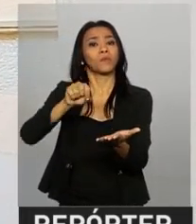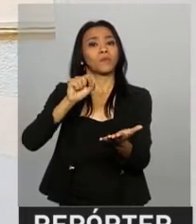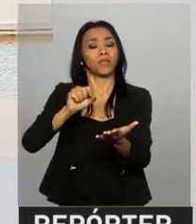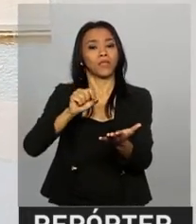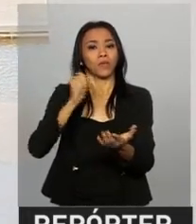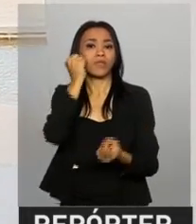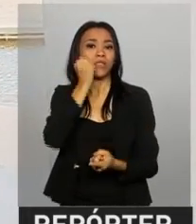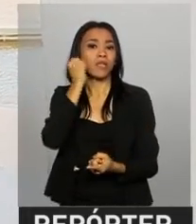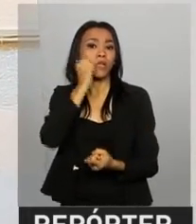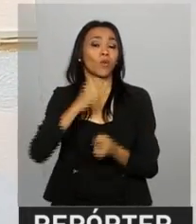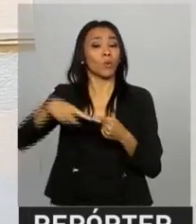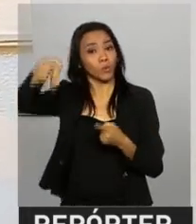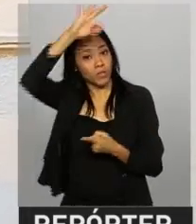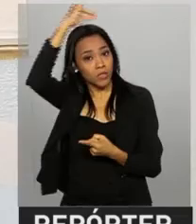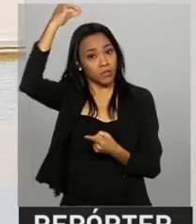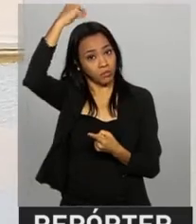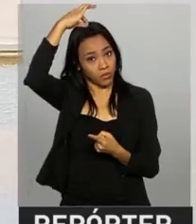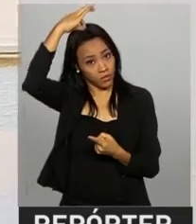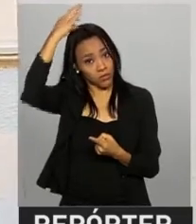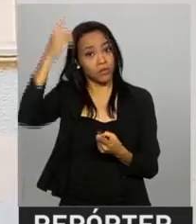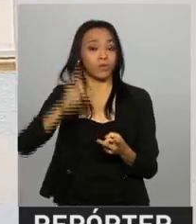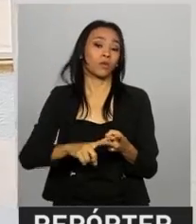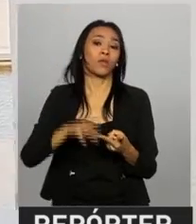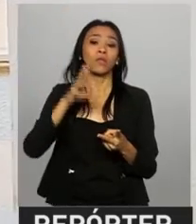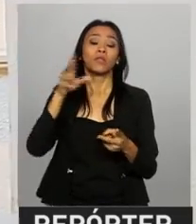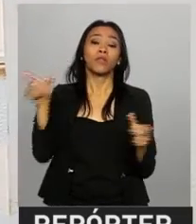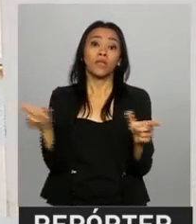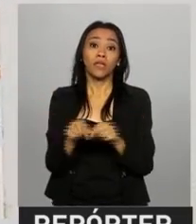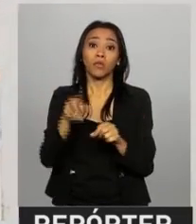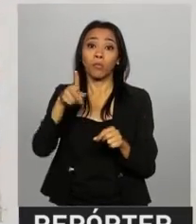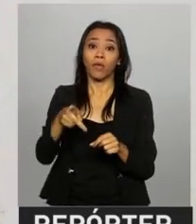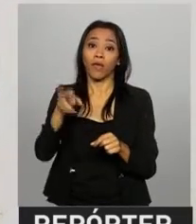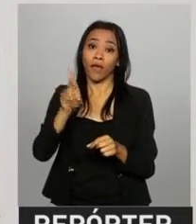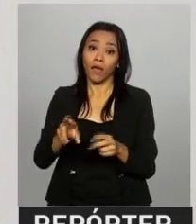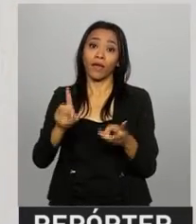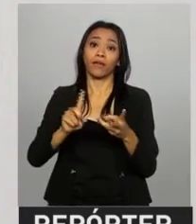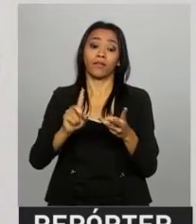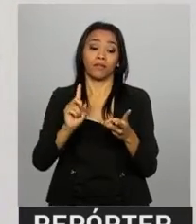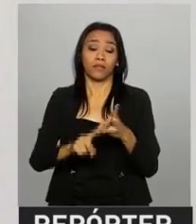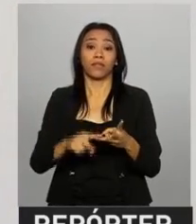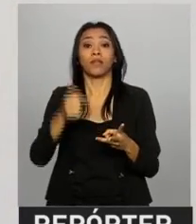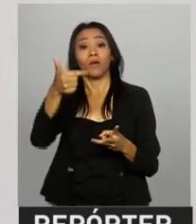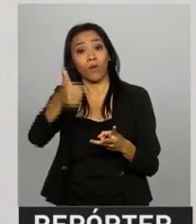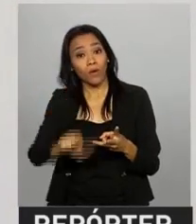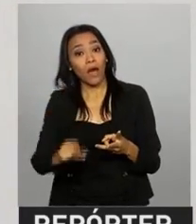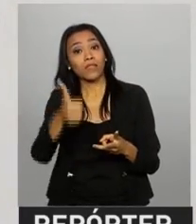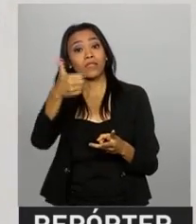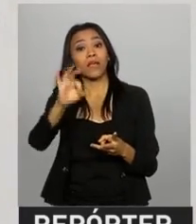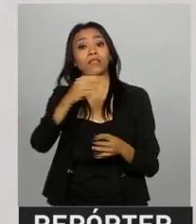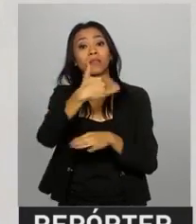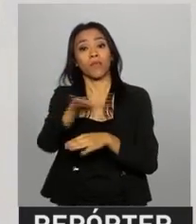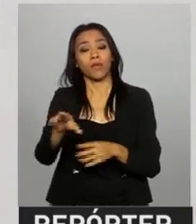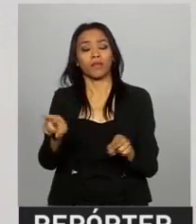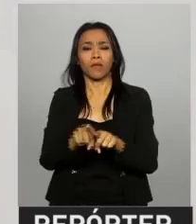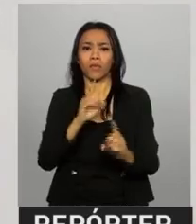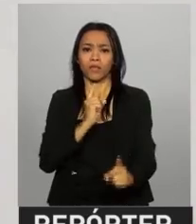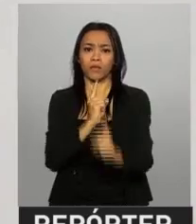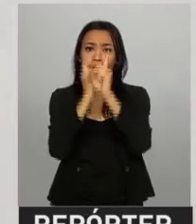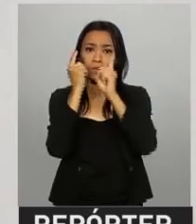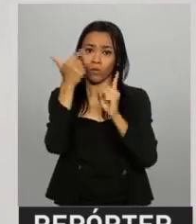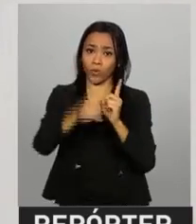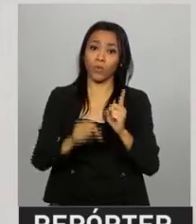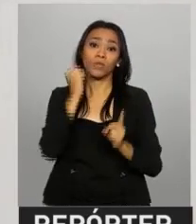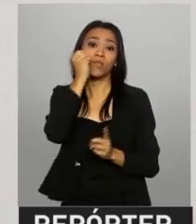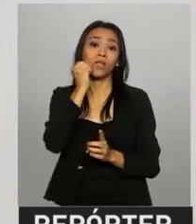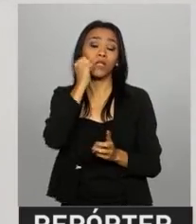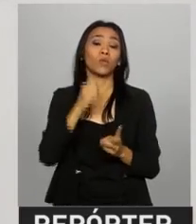os senadores do Espírito Santo, Magno Malta, do PR, e Ricardo Ferraço, do PSDB. Às 10h30, Michel Temer recebe o senador